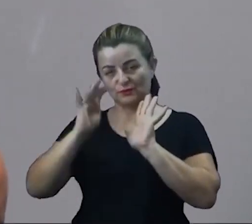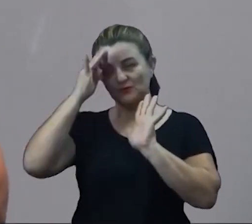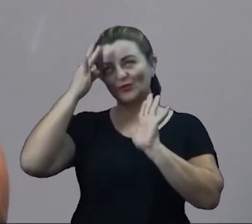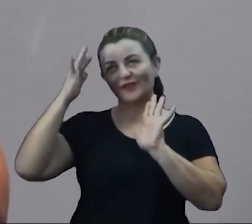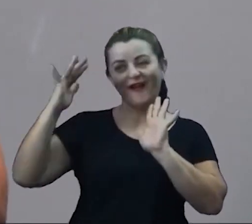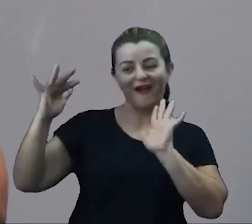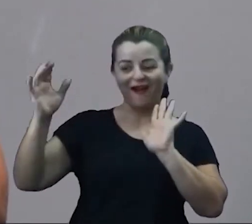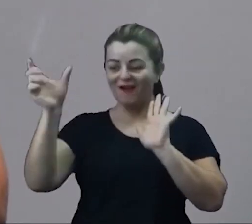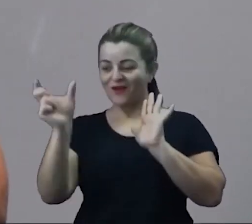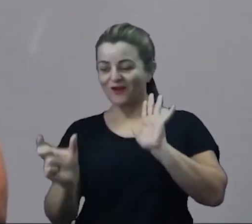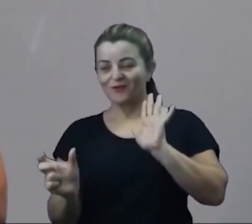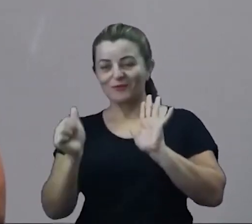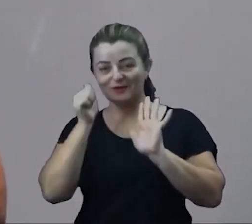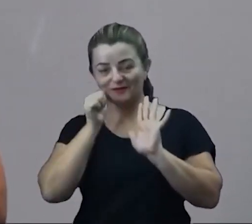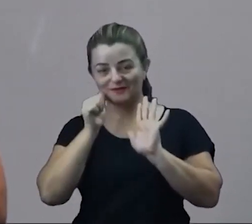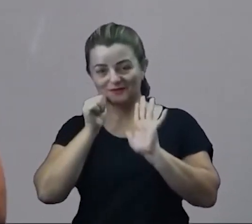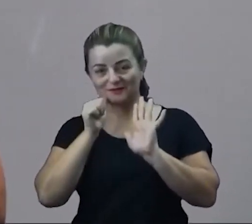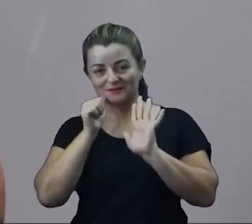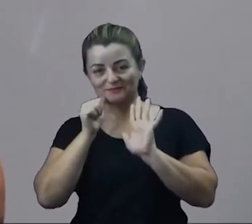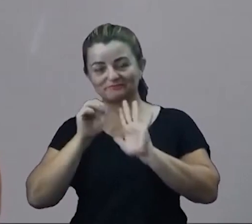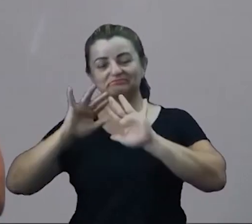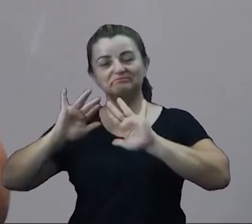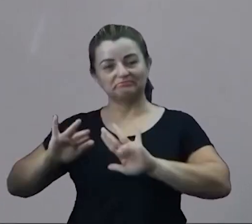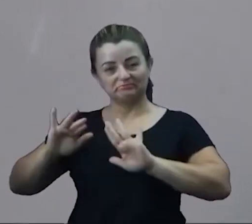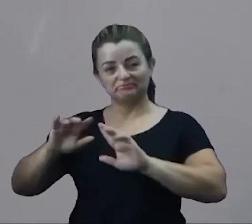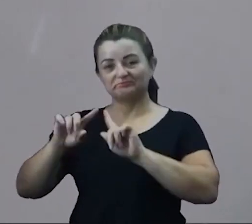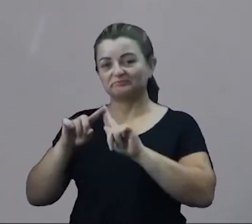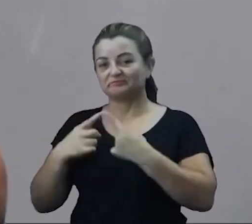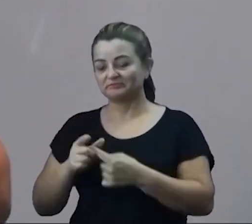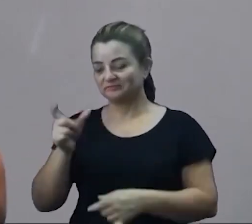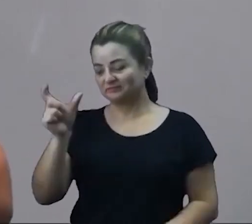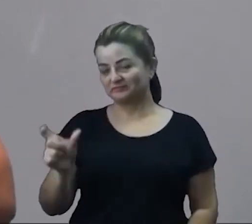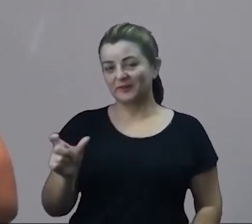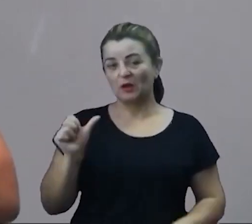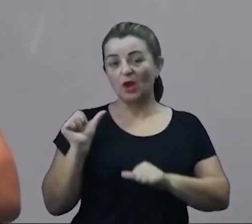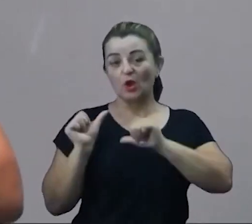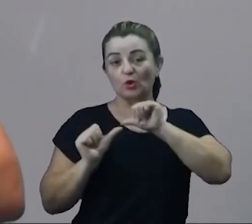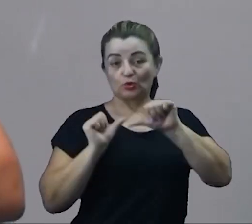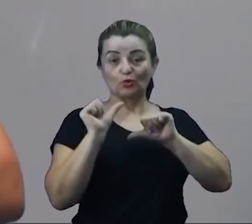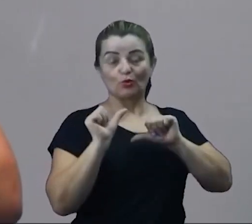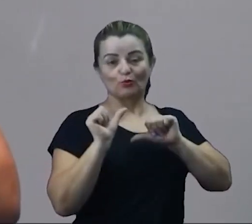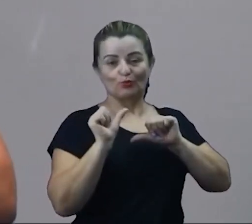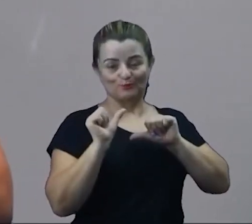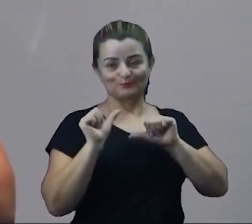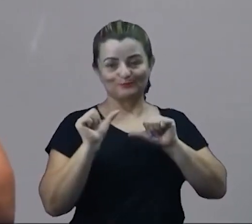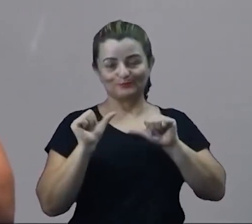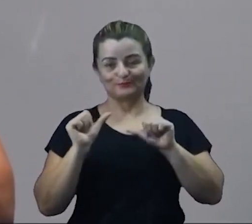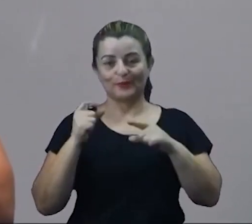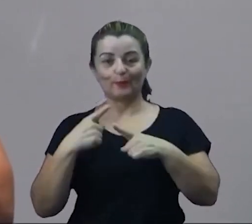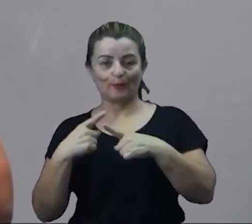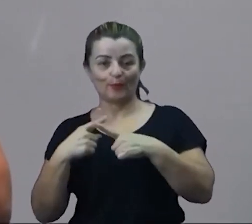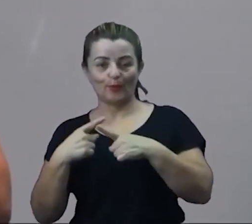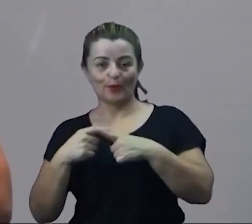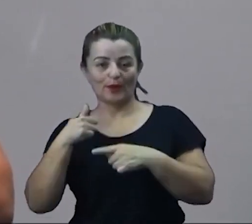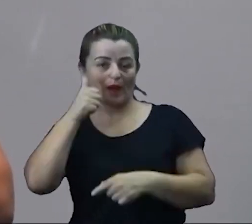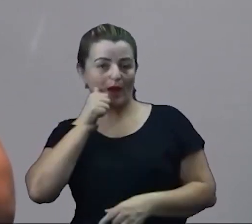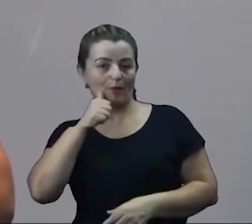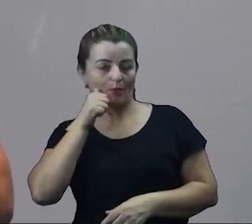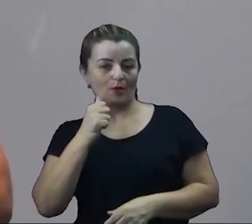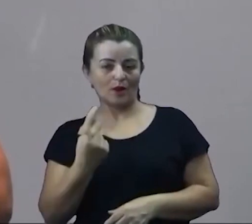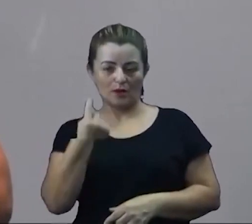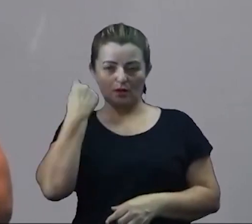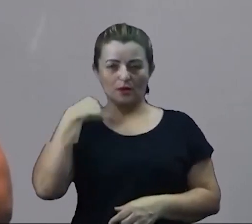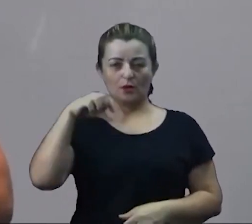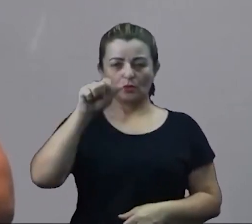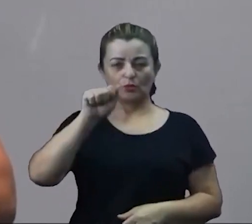tá? A idealização permanece. Mas essa mulher, ela mudou. Sabe por quê? Porque a mulher do arcadismo,